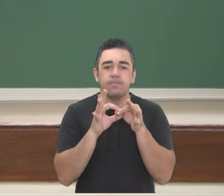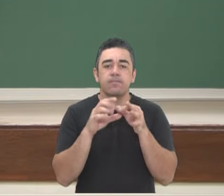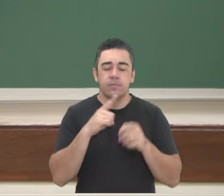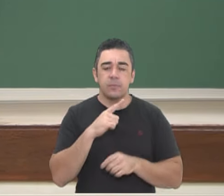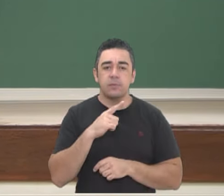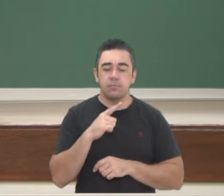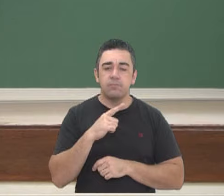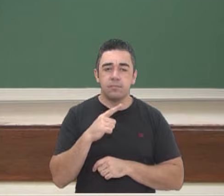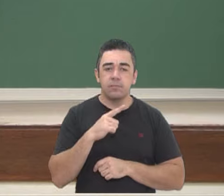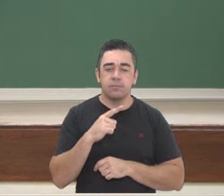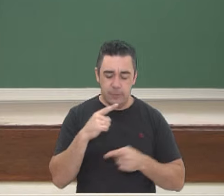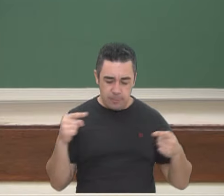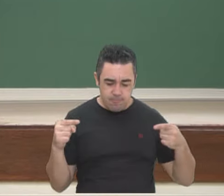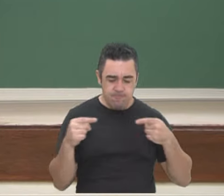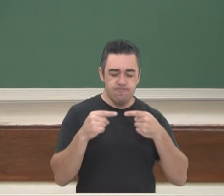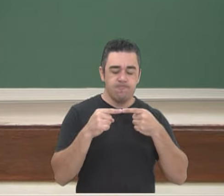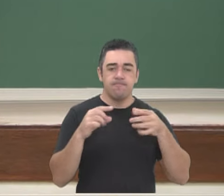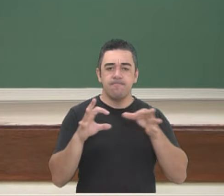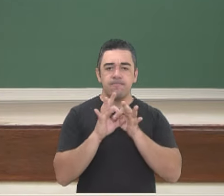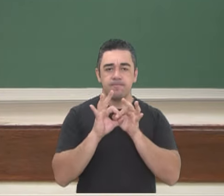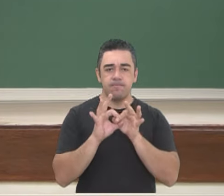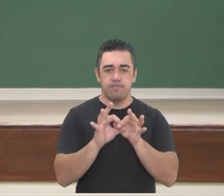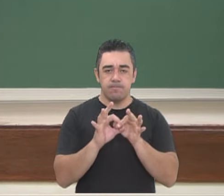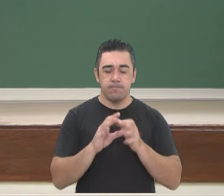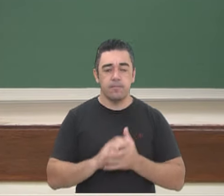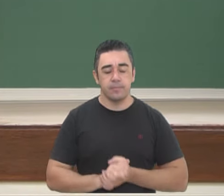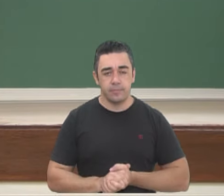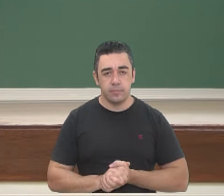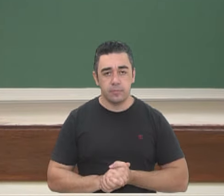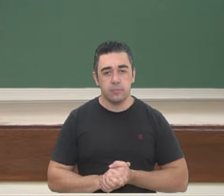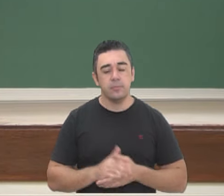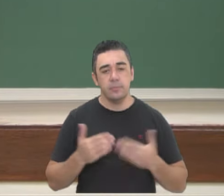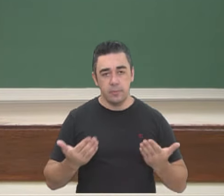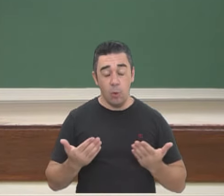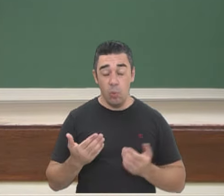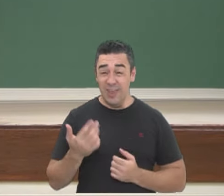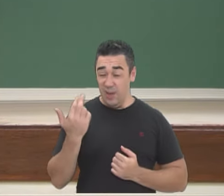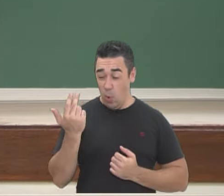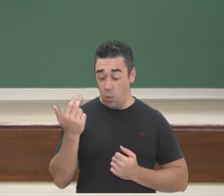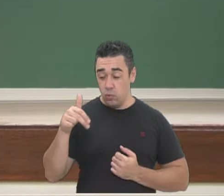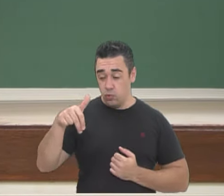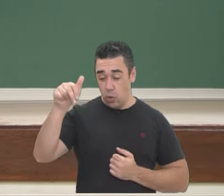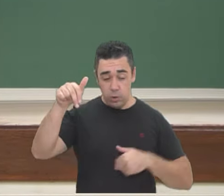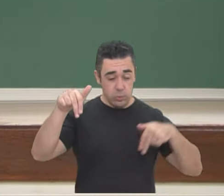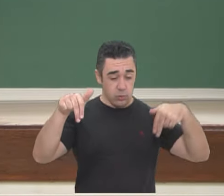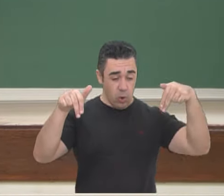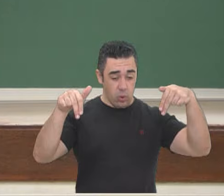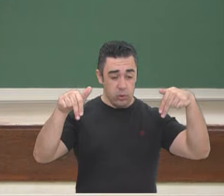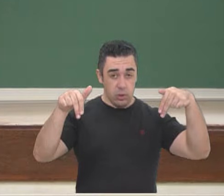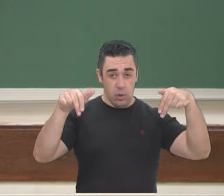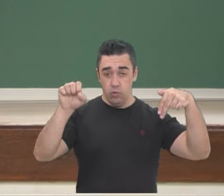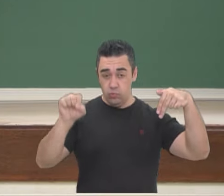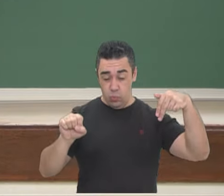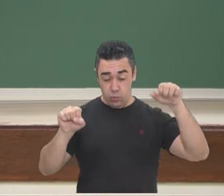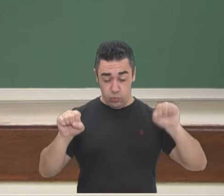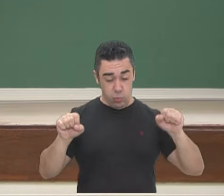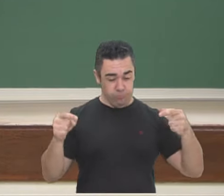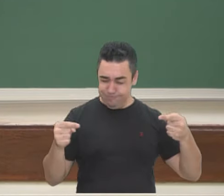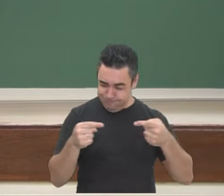força magnética de atração certo então cargas iguais eles vão se